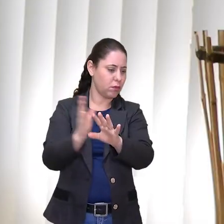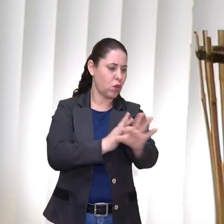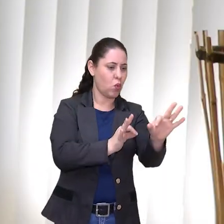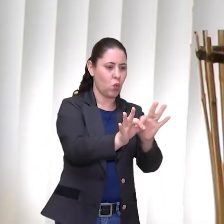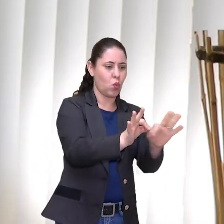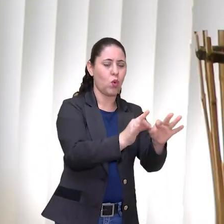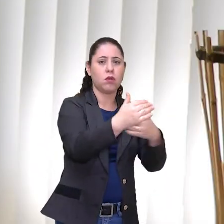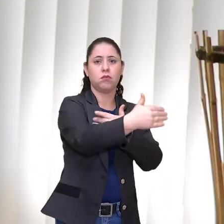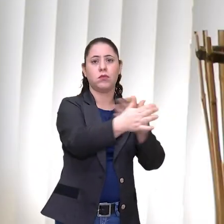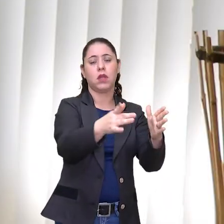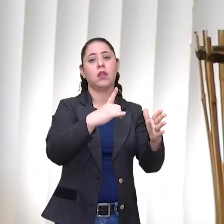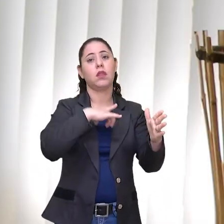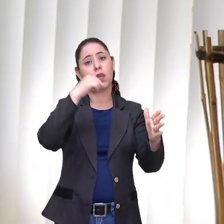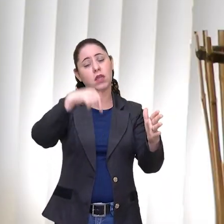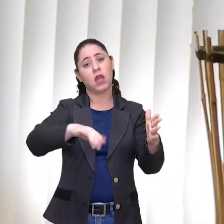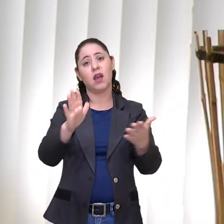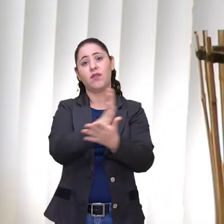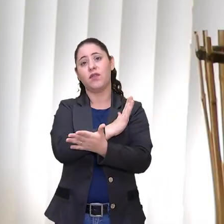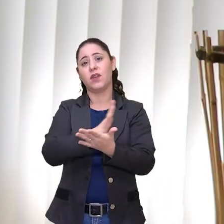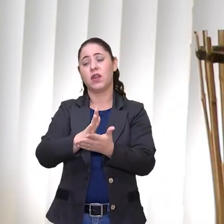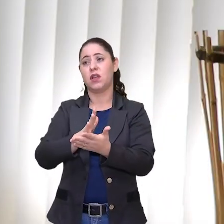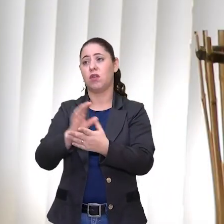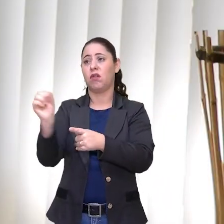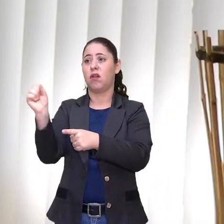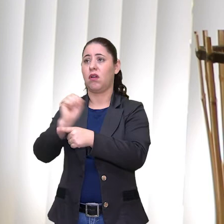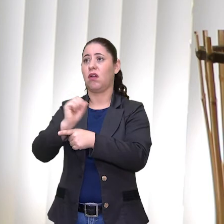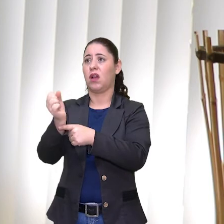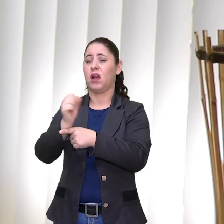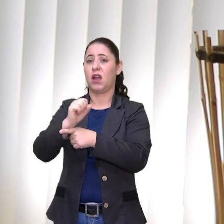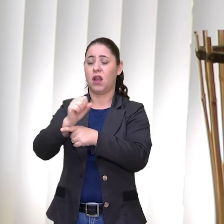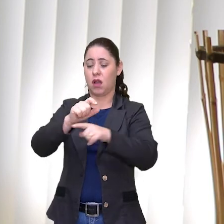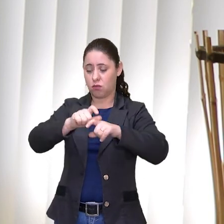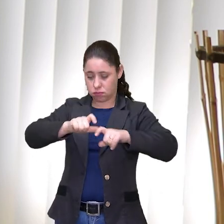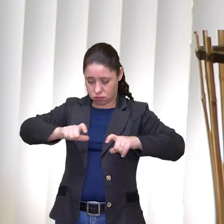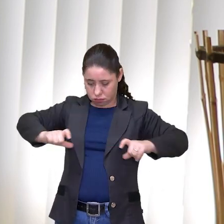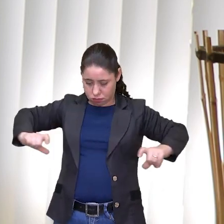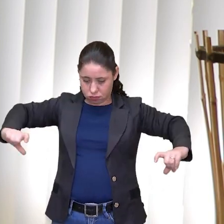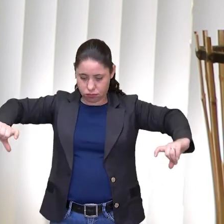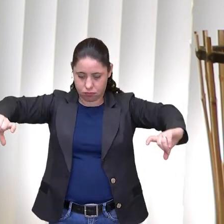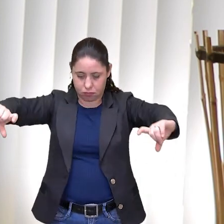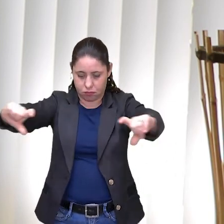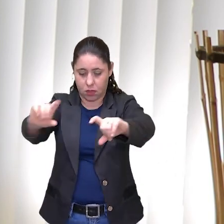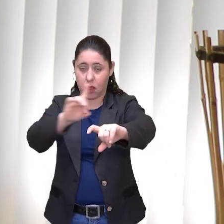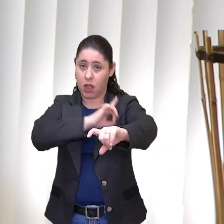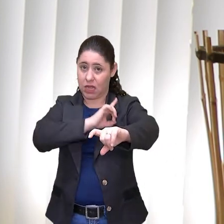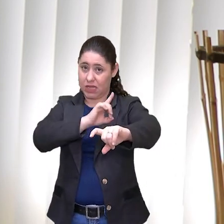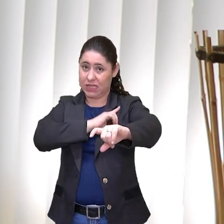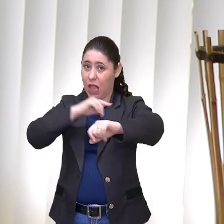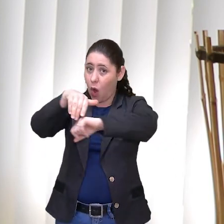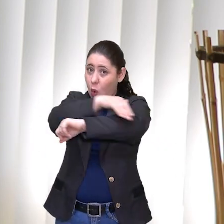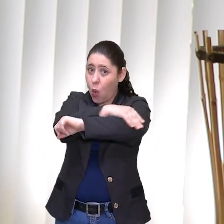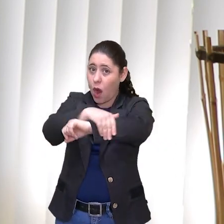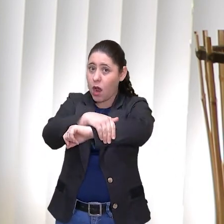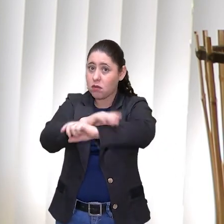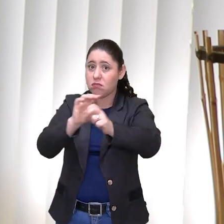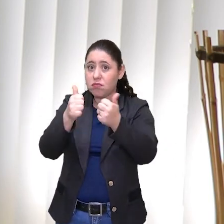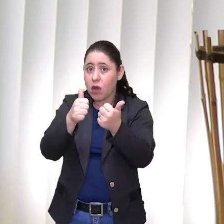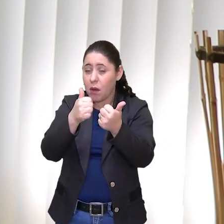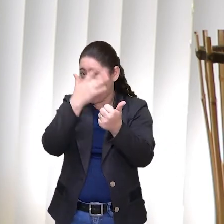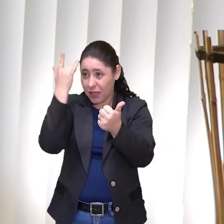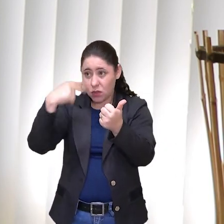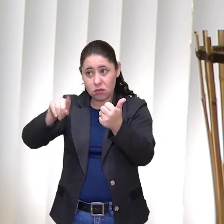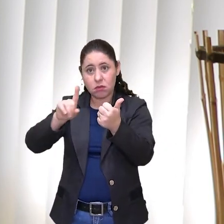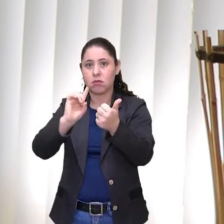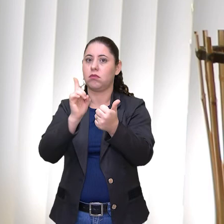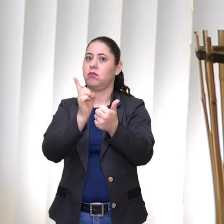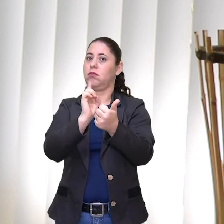das delegacias, porque nós temos casos no Estado de veículos mantidos no entorno das delegacias, o que não é interessante